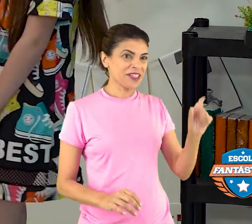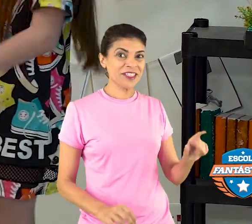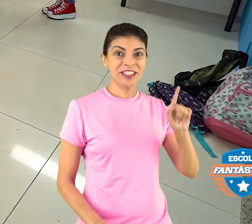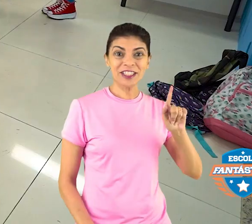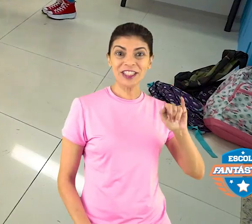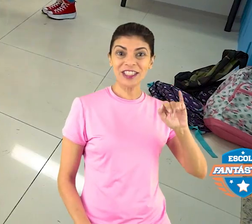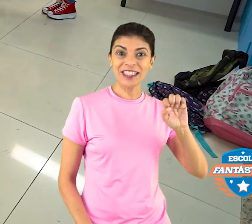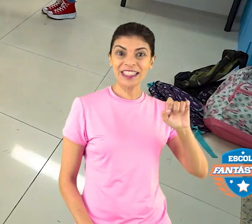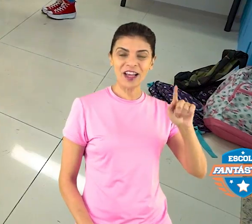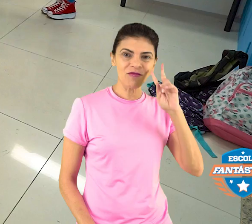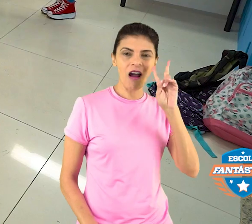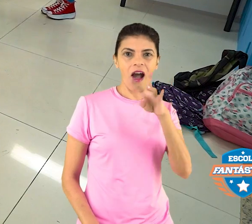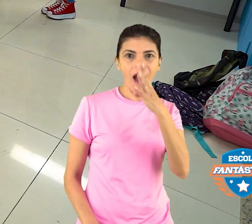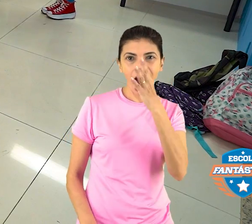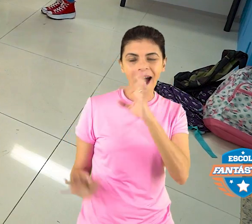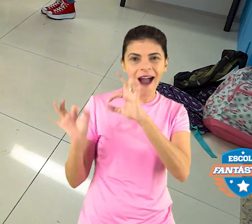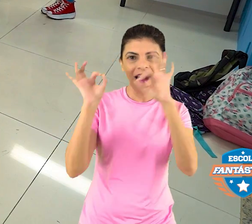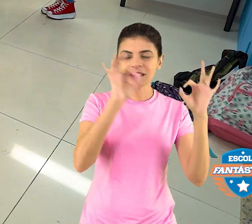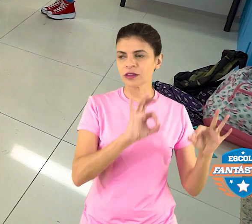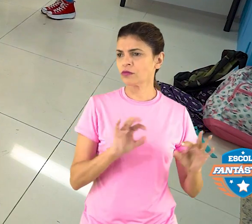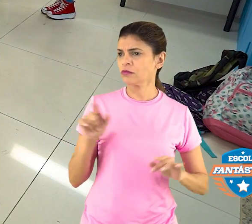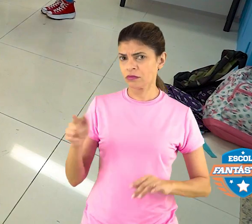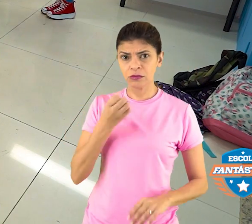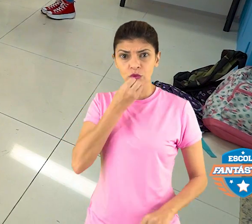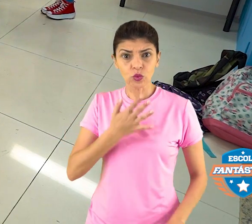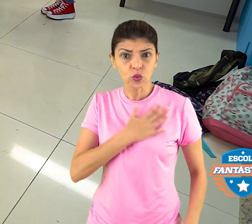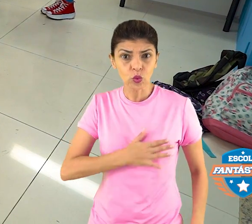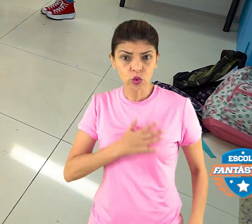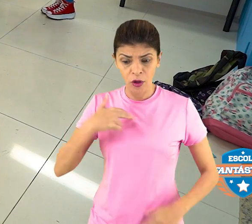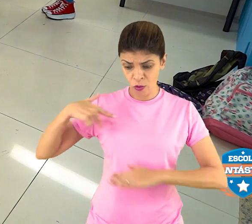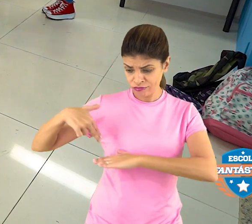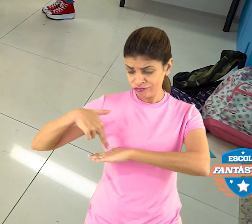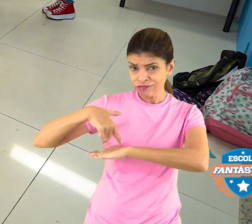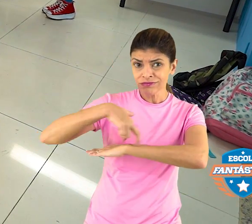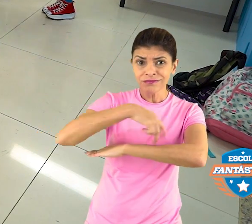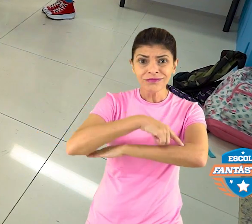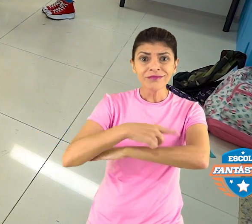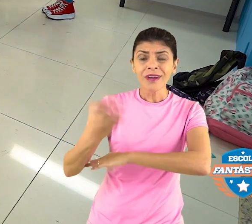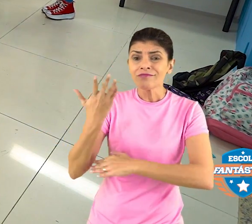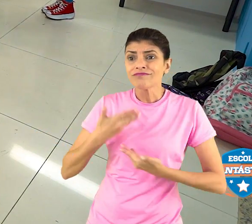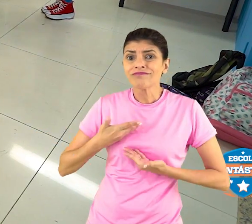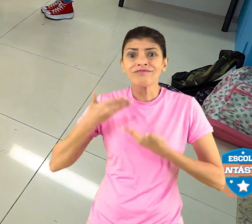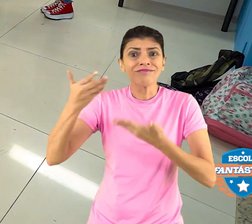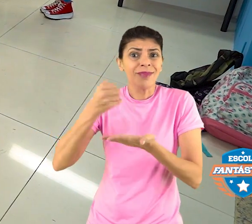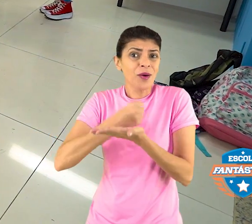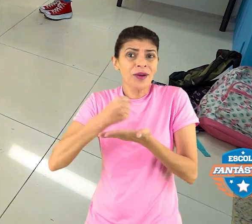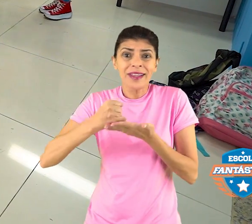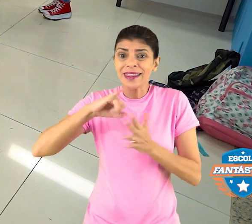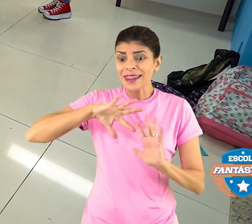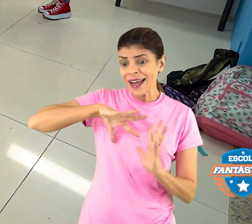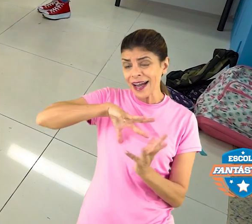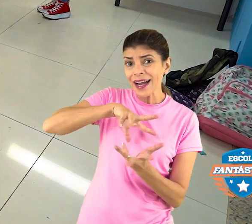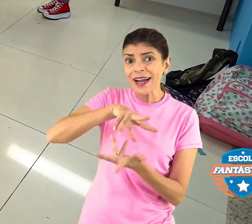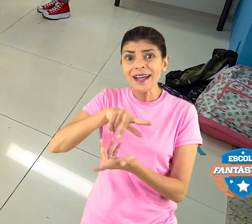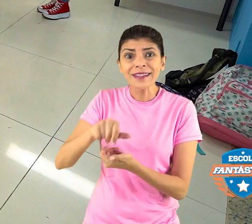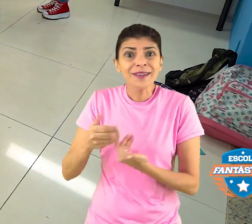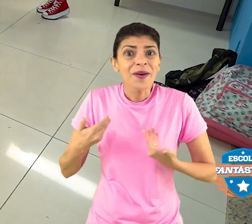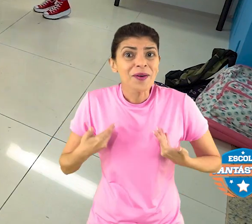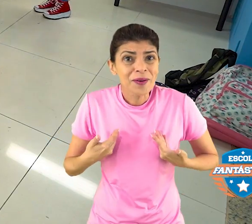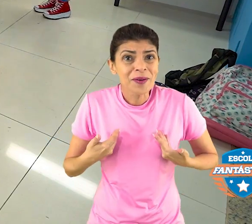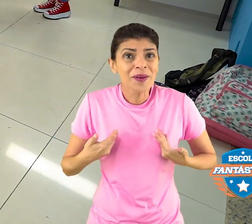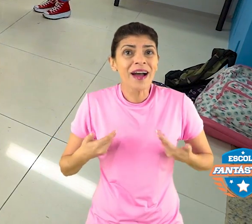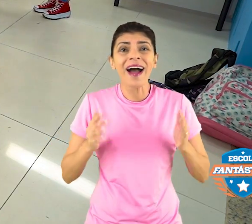amiga. E não é só isso. Se ele gostar do meu desfile, ele vai fazer um contrato internacional